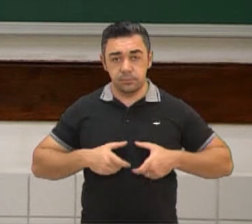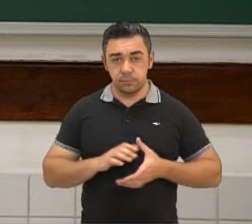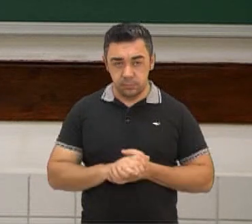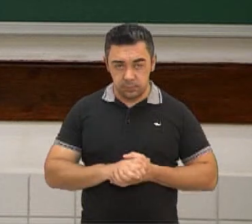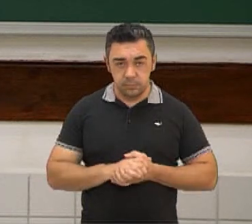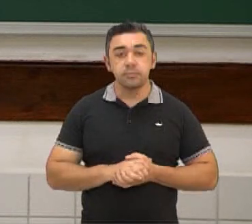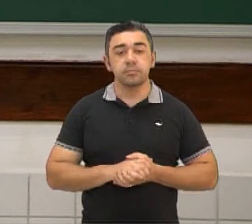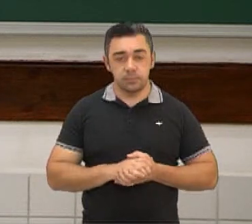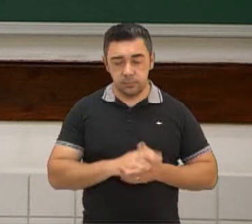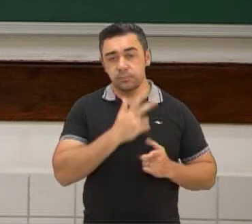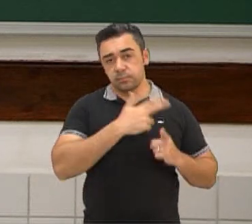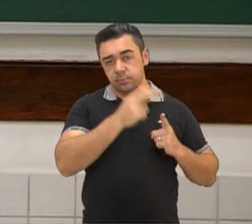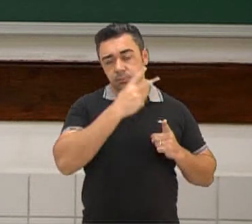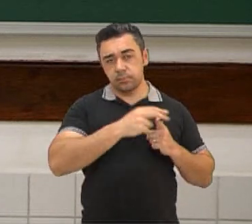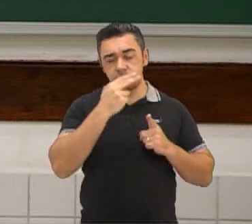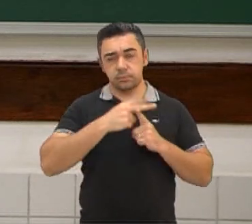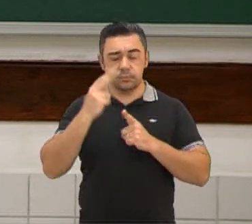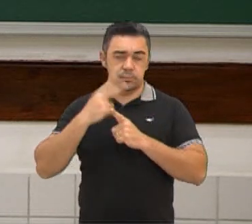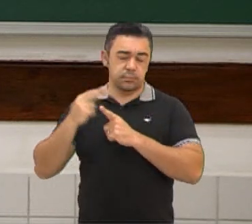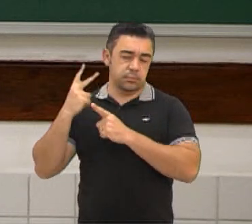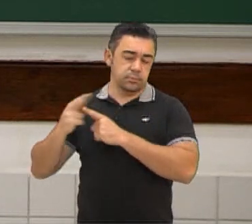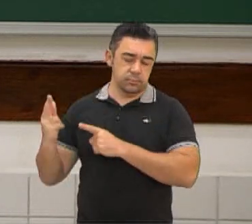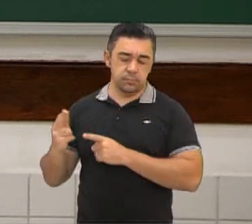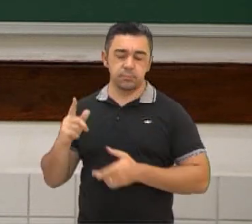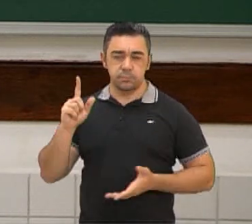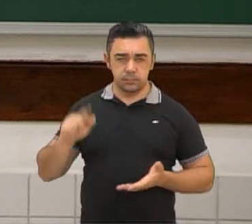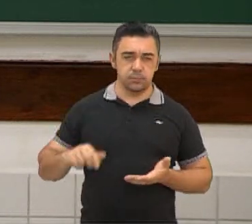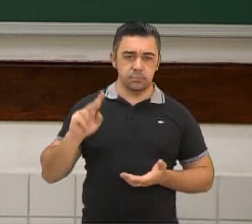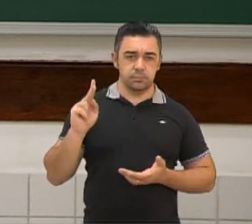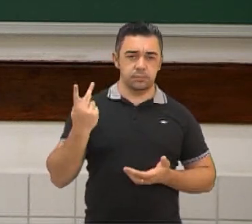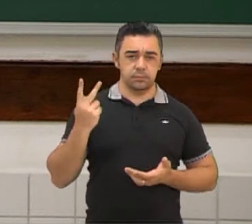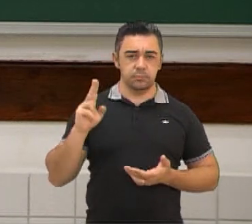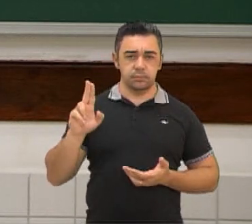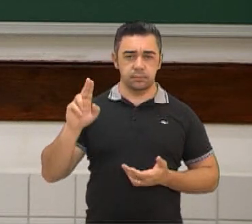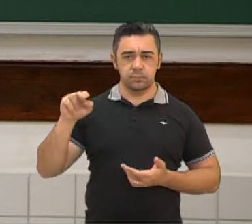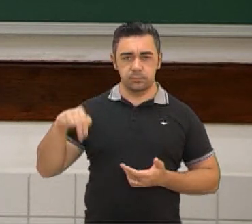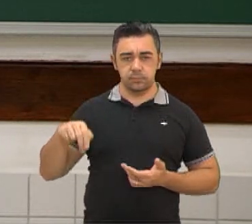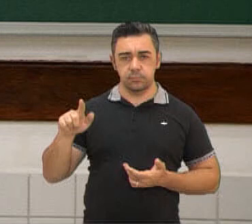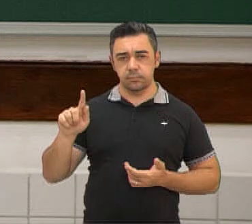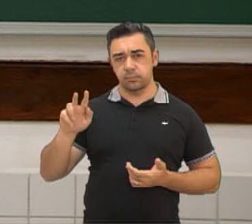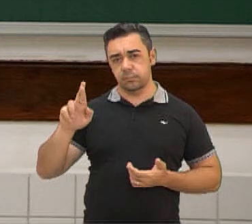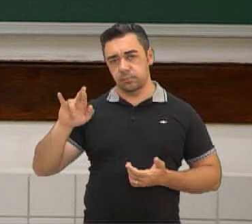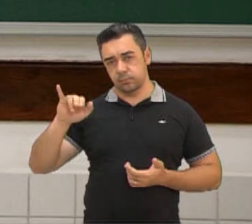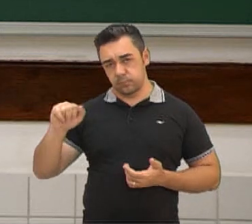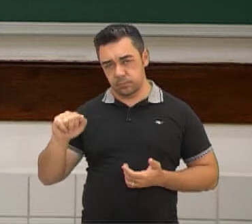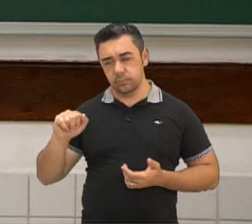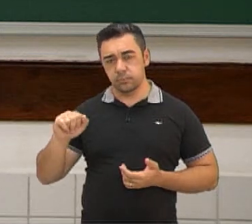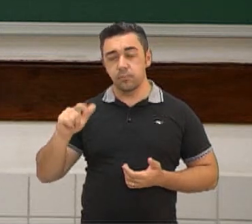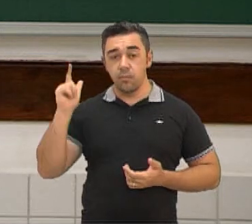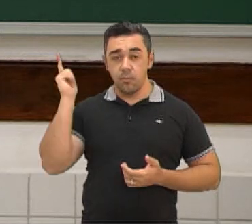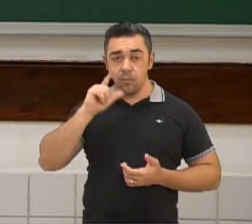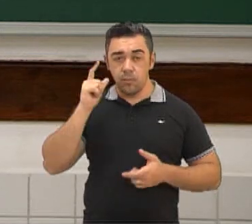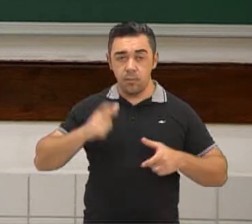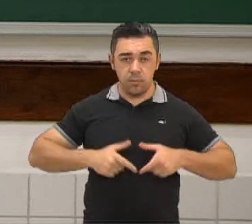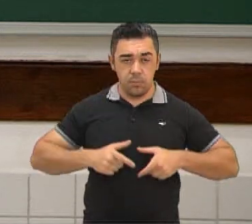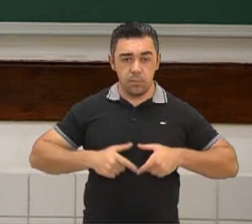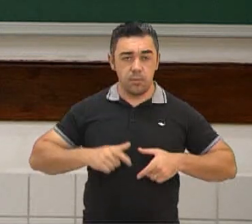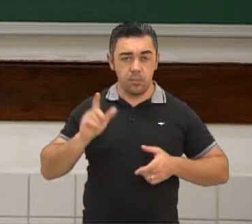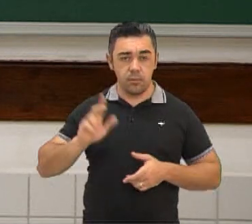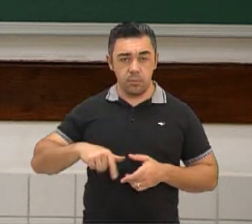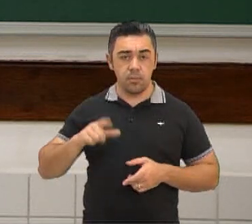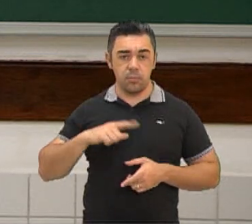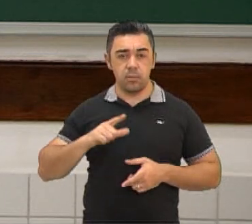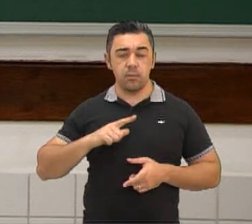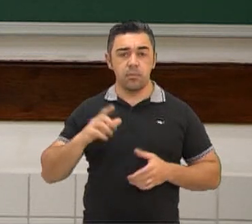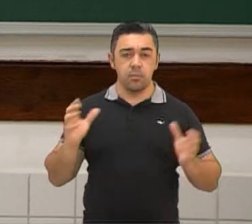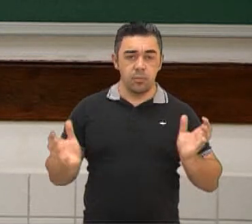a seleção de polo aquático da Hungria, ela só é superada em número de medalhas olímpicas nos